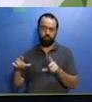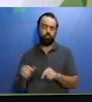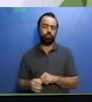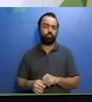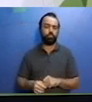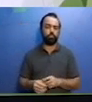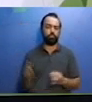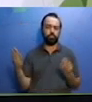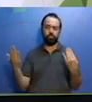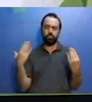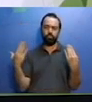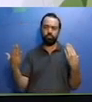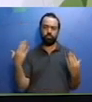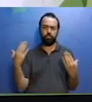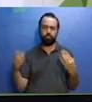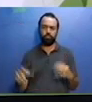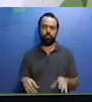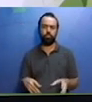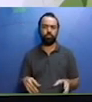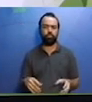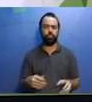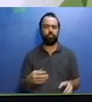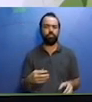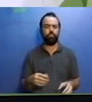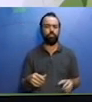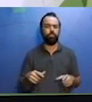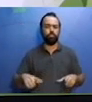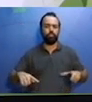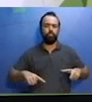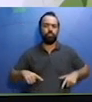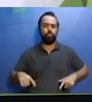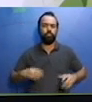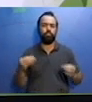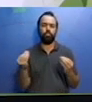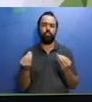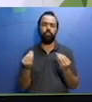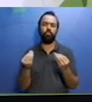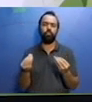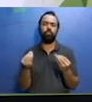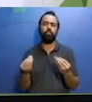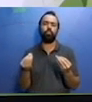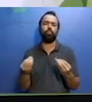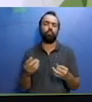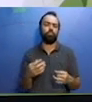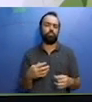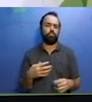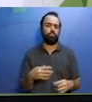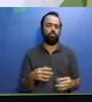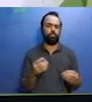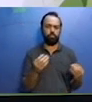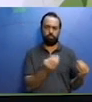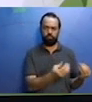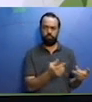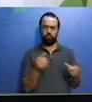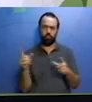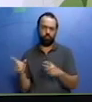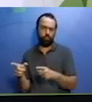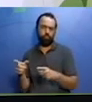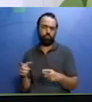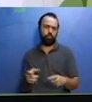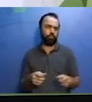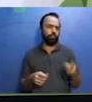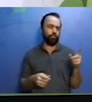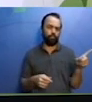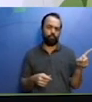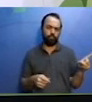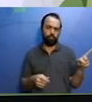e me diga quais são as condições de trabalho, né, envolvidas nessas duas situações. Nós podemos observar